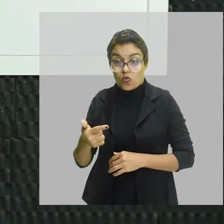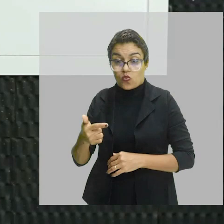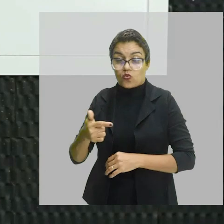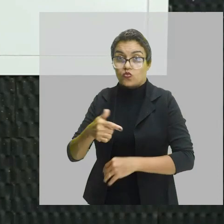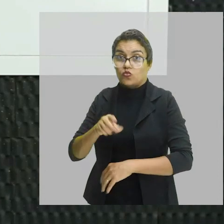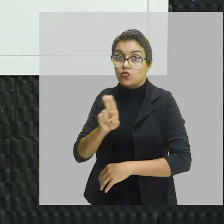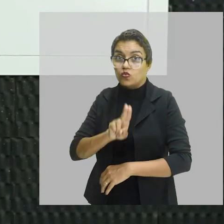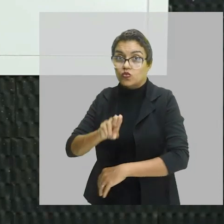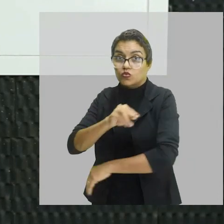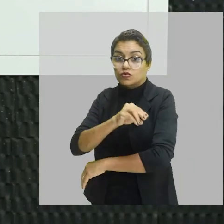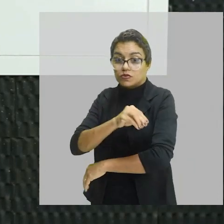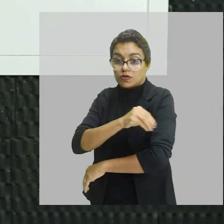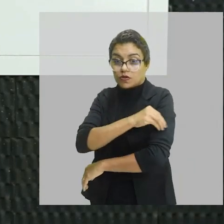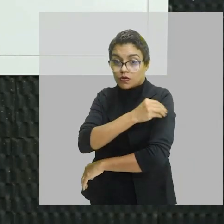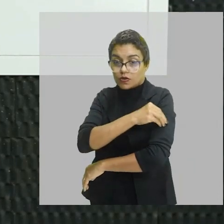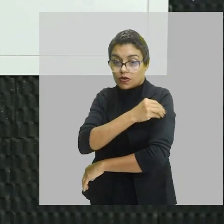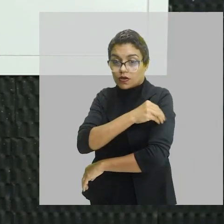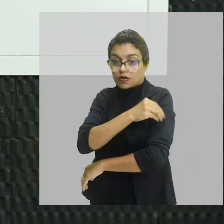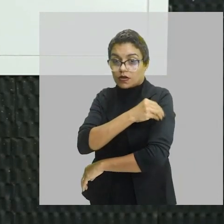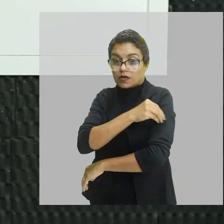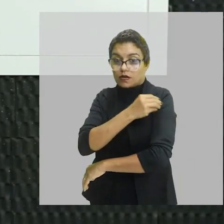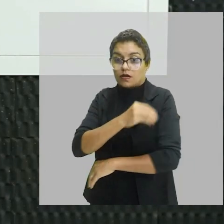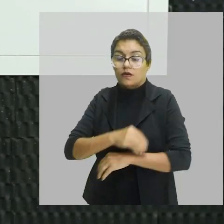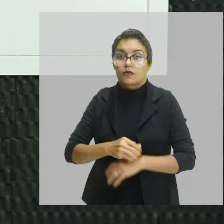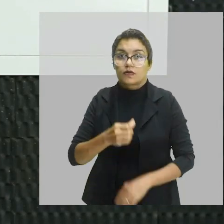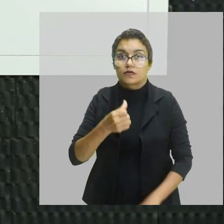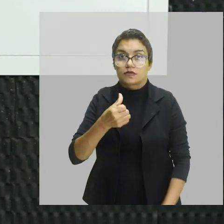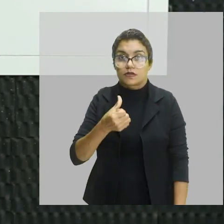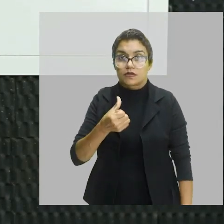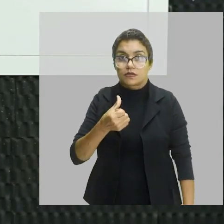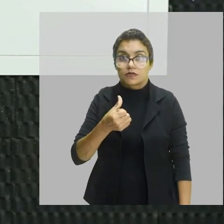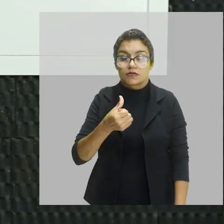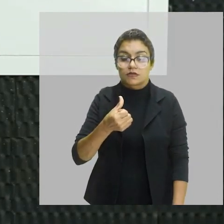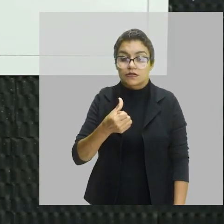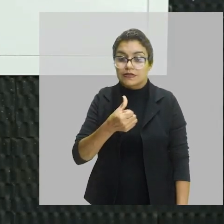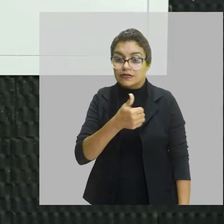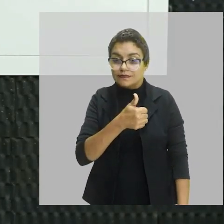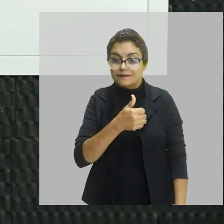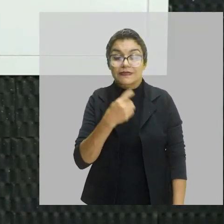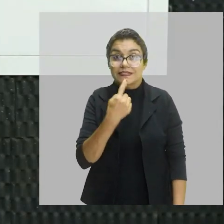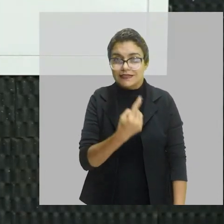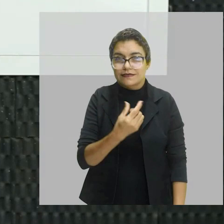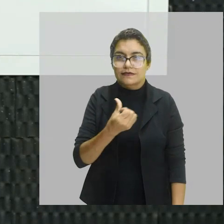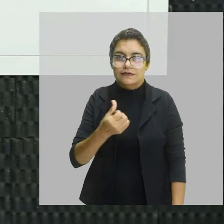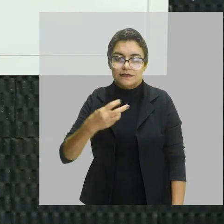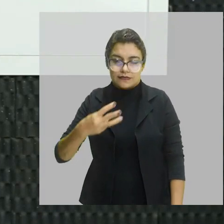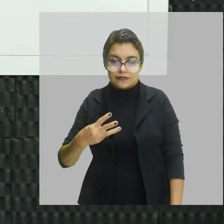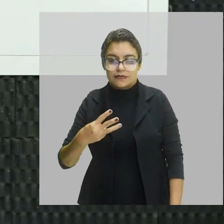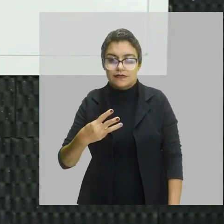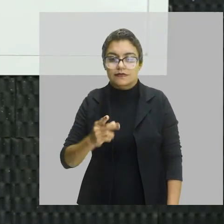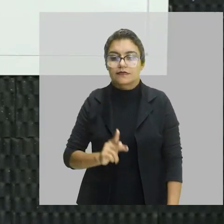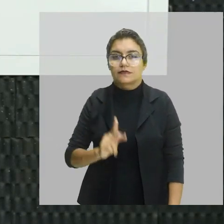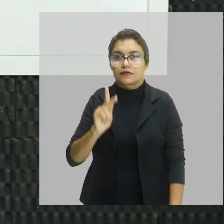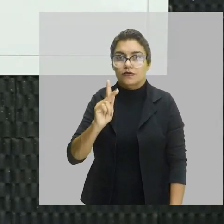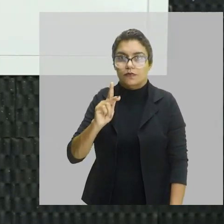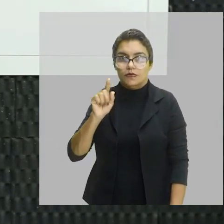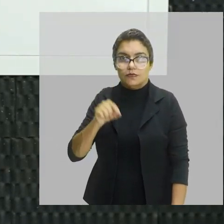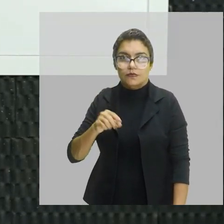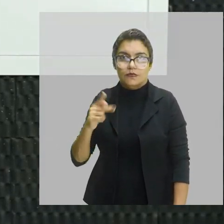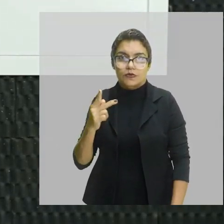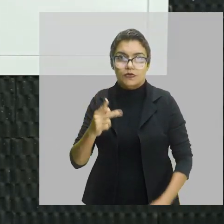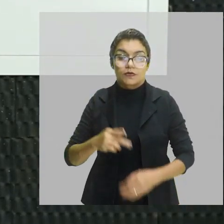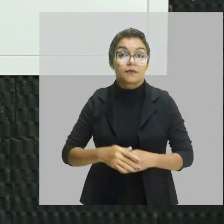gás, né, abastecido com gás, ele chega a 163 km por hora.